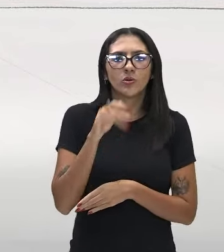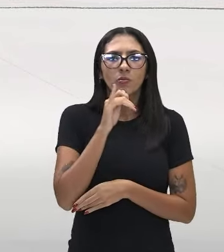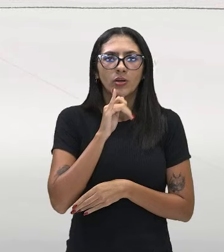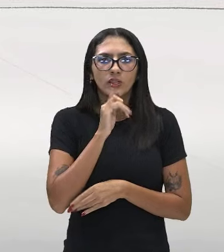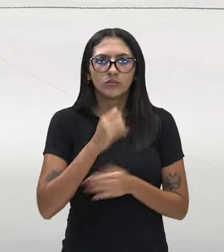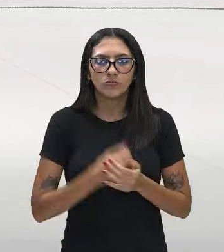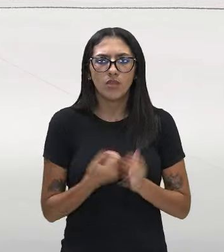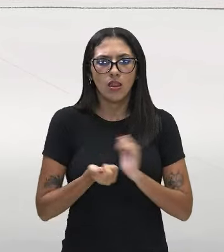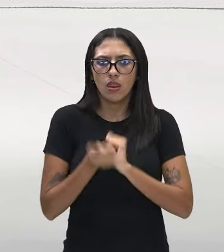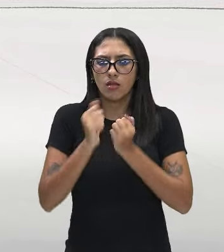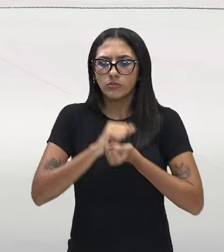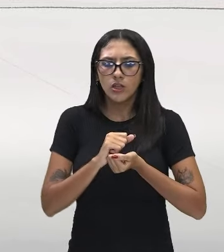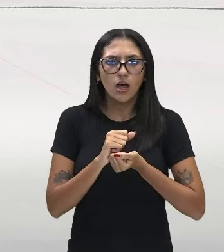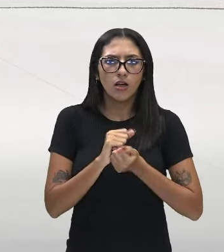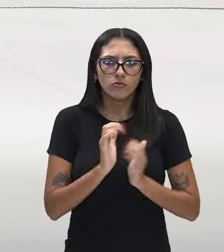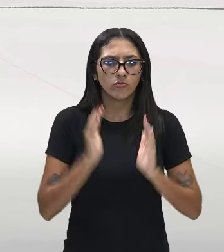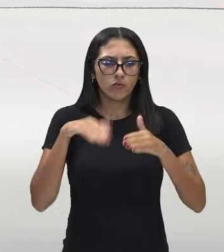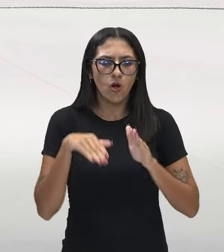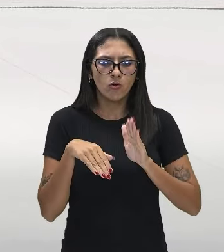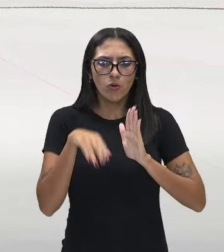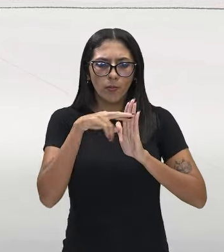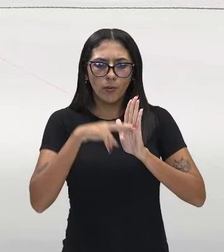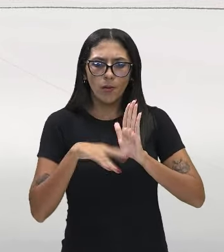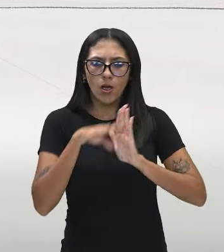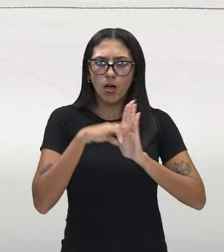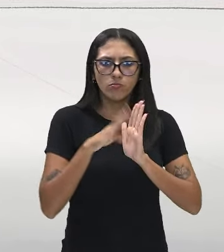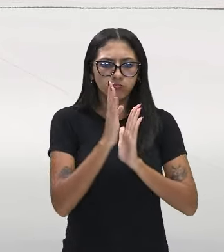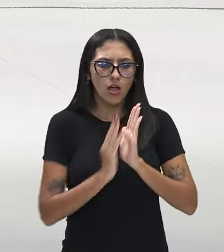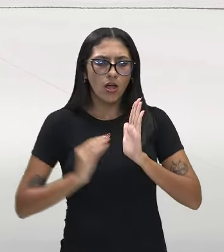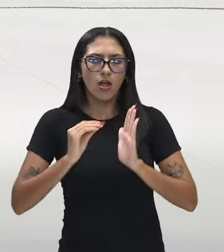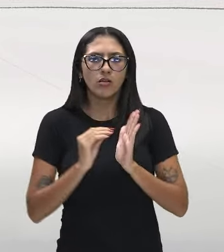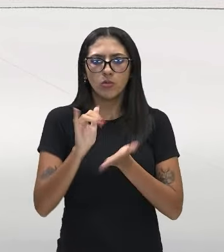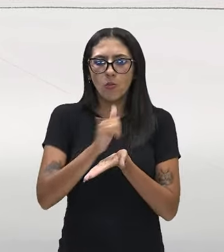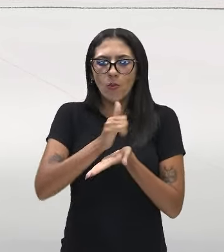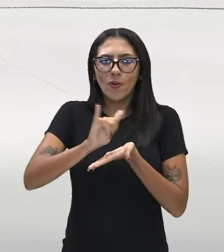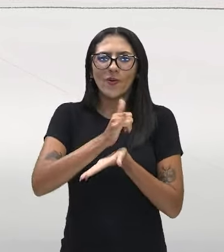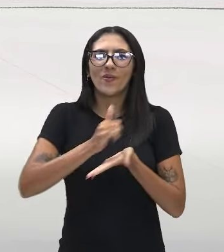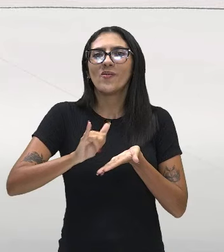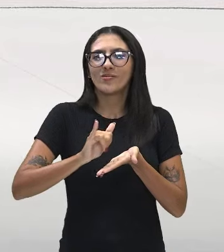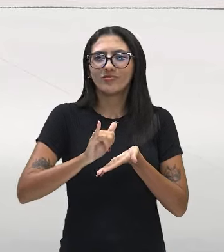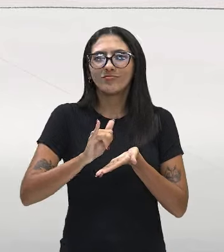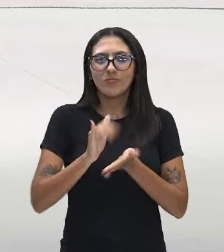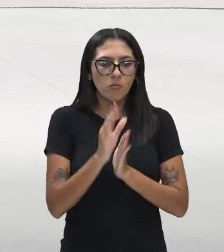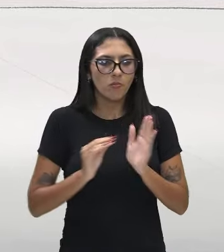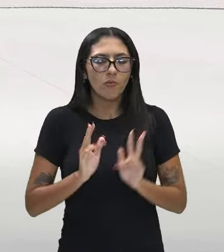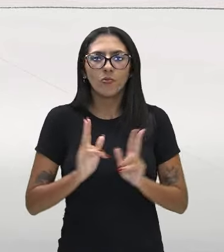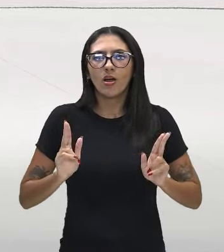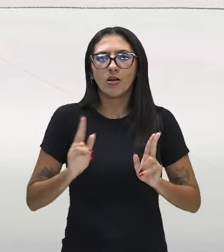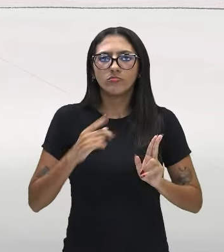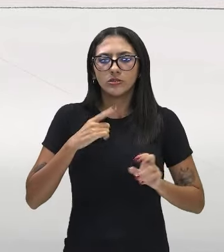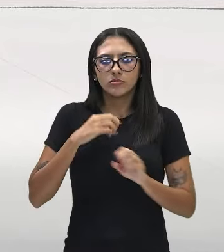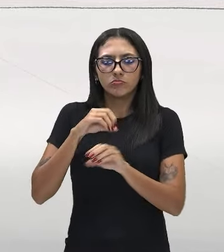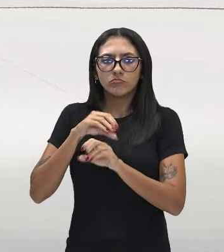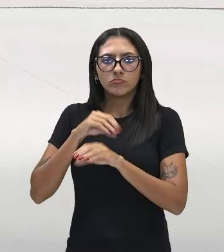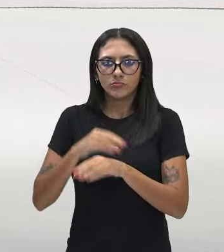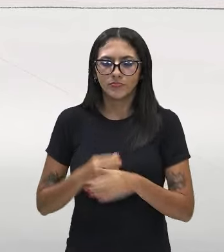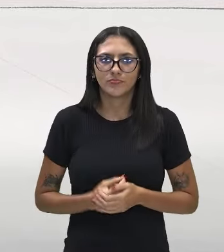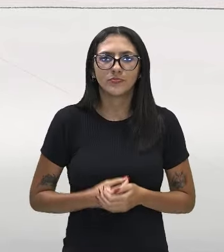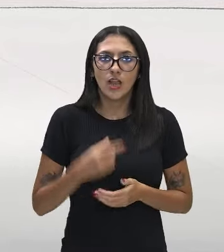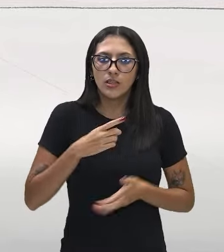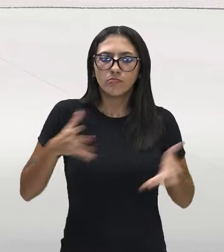boi, né? Exatamente. E aí junta a equipe ali. Então, assim, além de ele estar promovendo ali aumentando mais a nossa